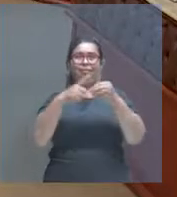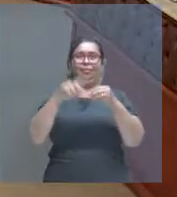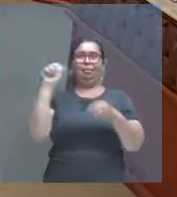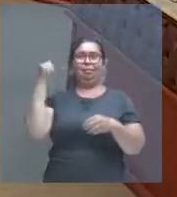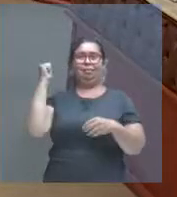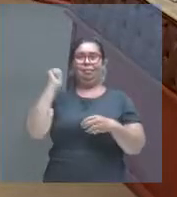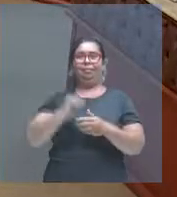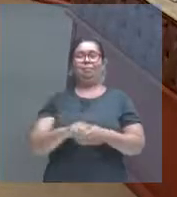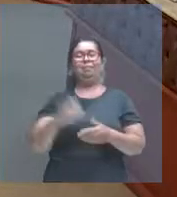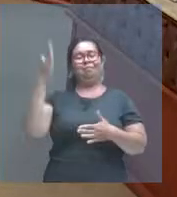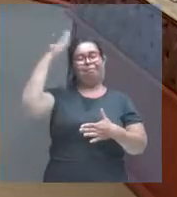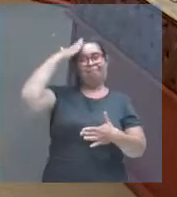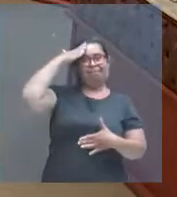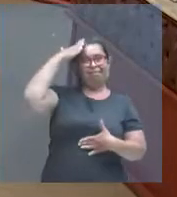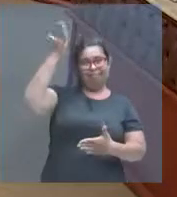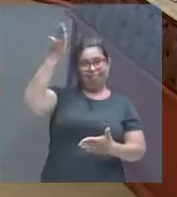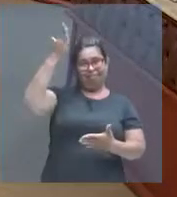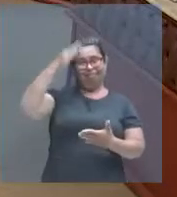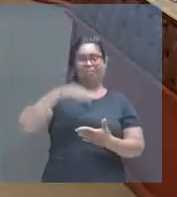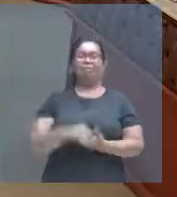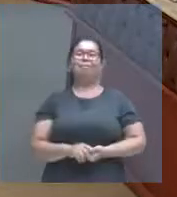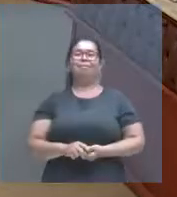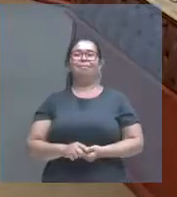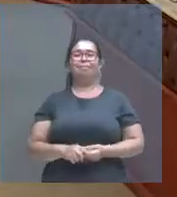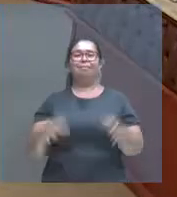assisense. Obrigada, mestre.